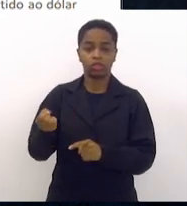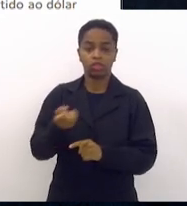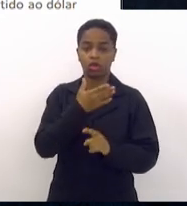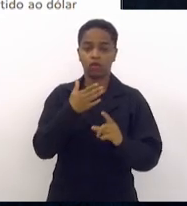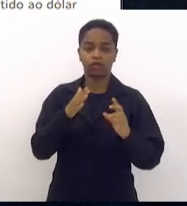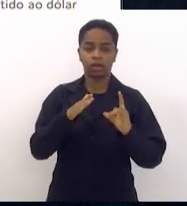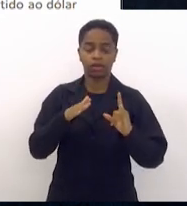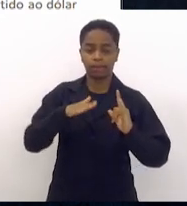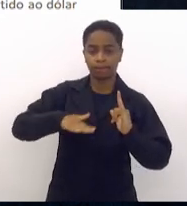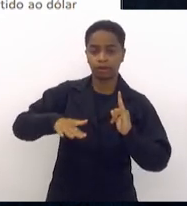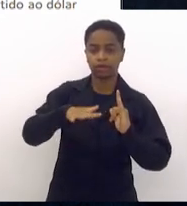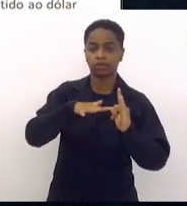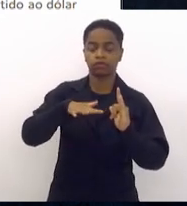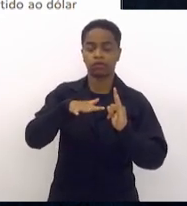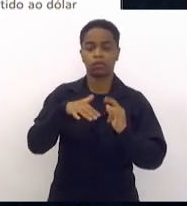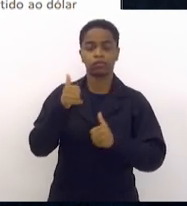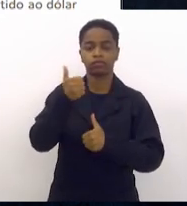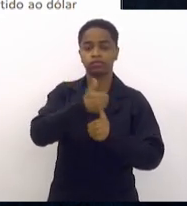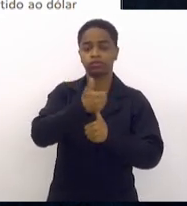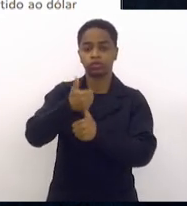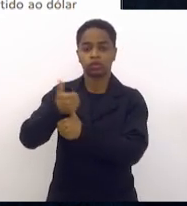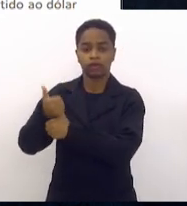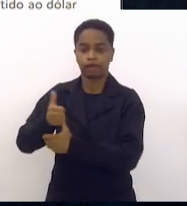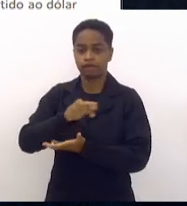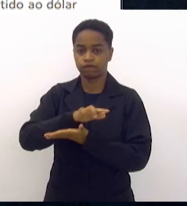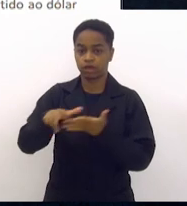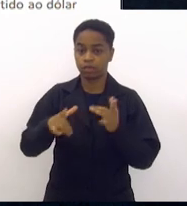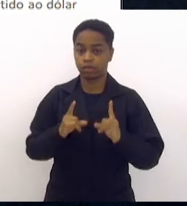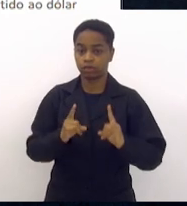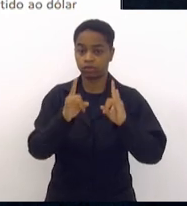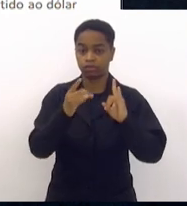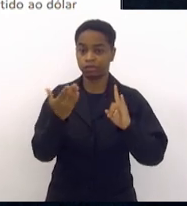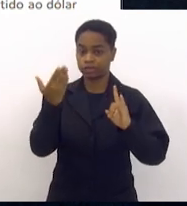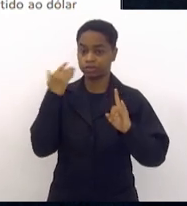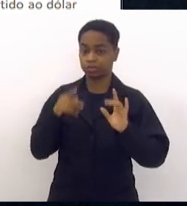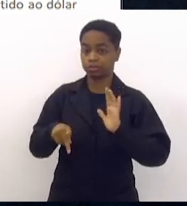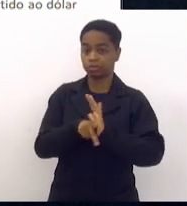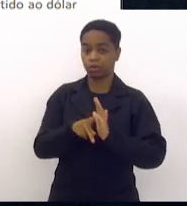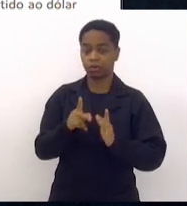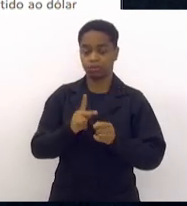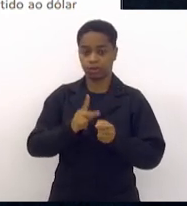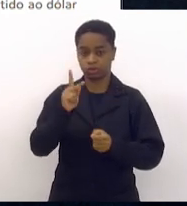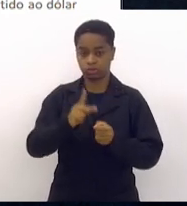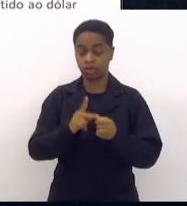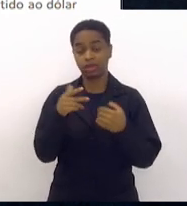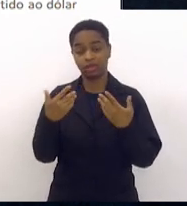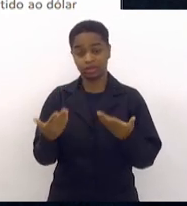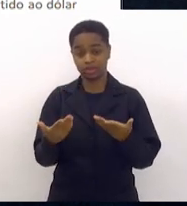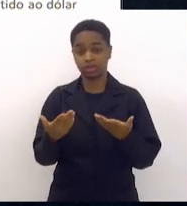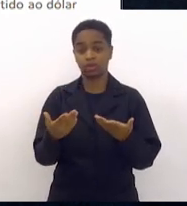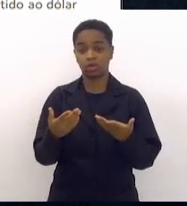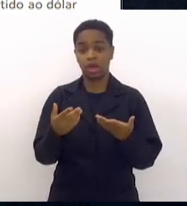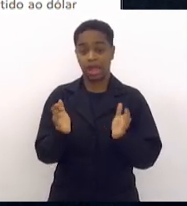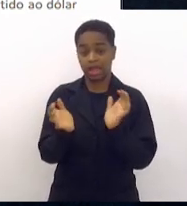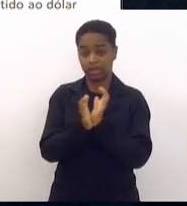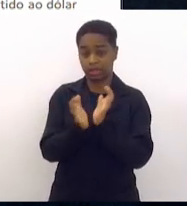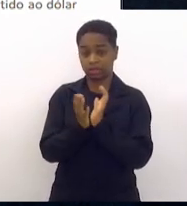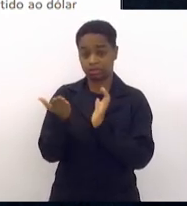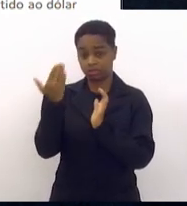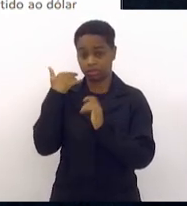entra ela entra substituindo várias outras plataformas que eram da Petrobras Então sai um grande efetivo ali da